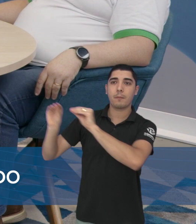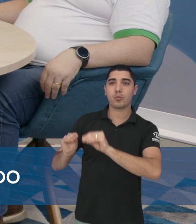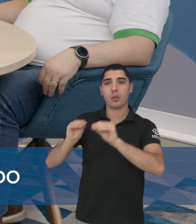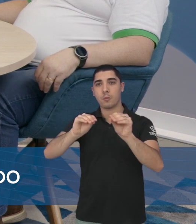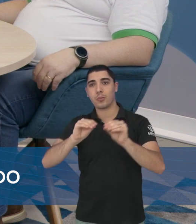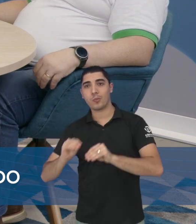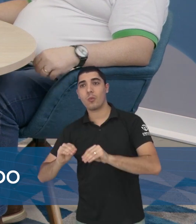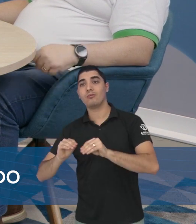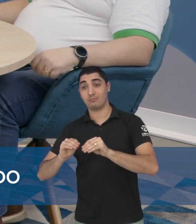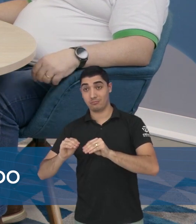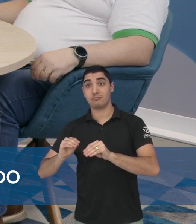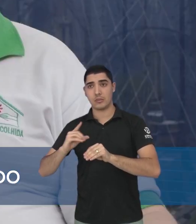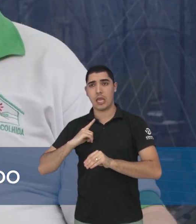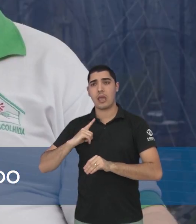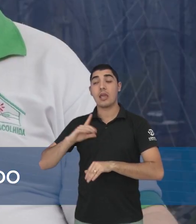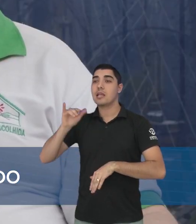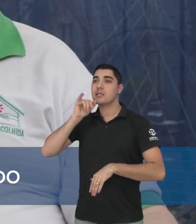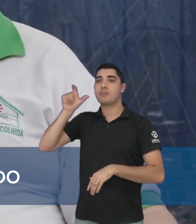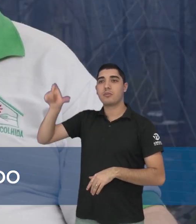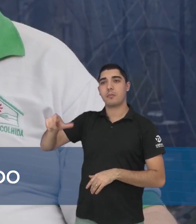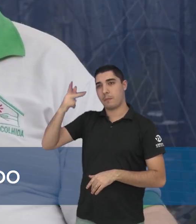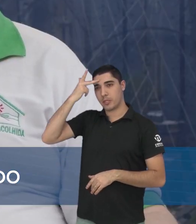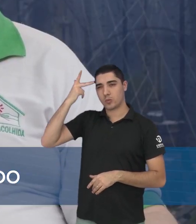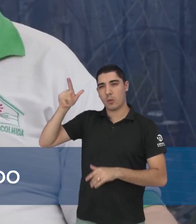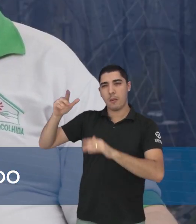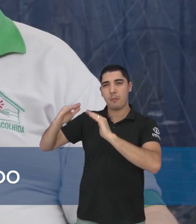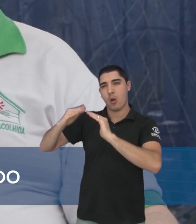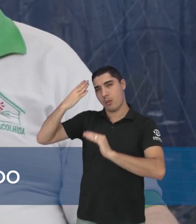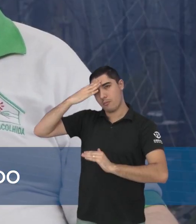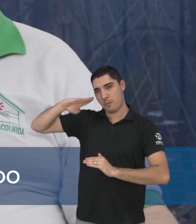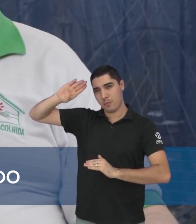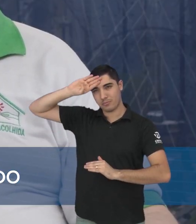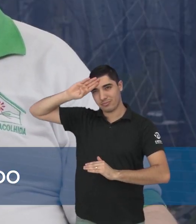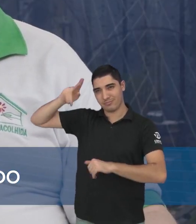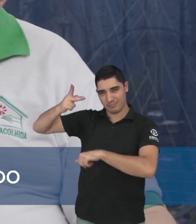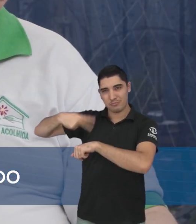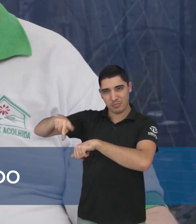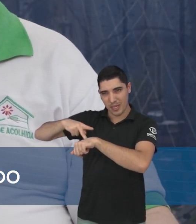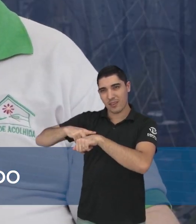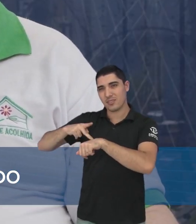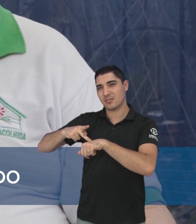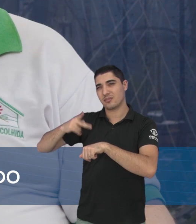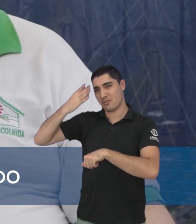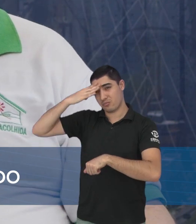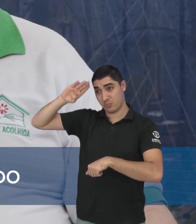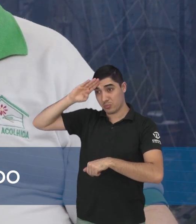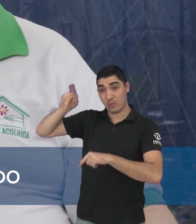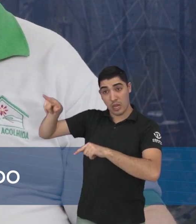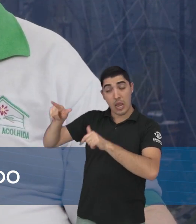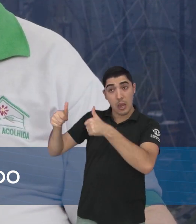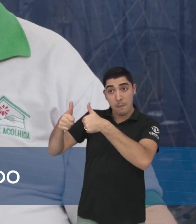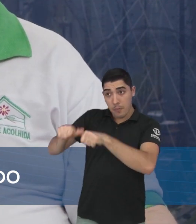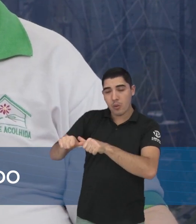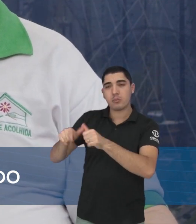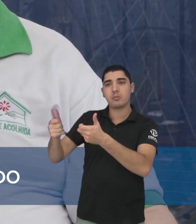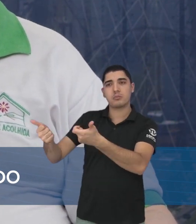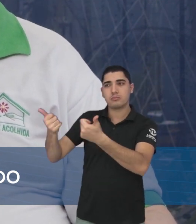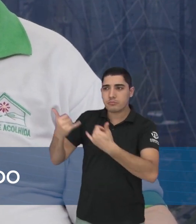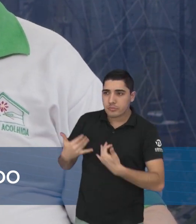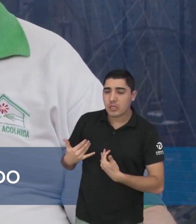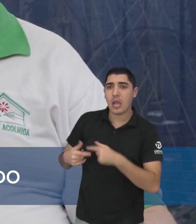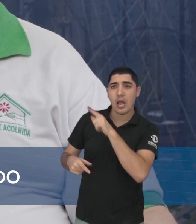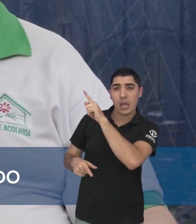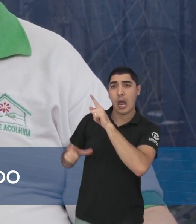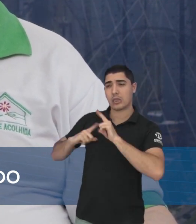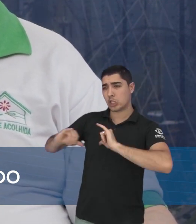Muito interessante, quando eu perguntava para um médico cubano, refugiado, eu falei, poxa, você está numa situação, como ele colocou, de fome lá, e